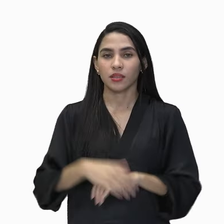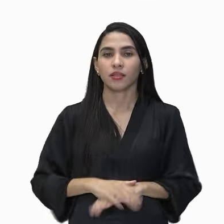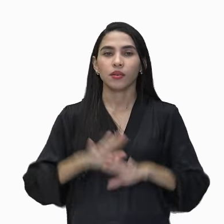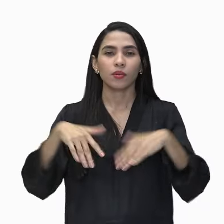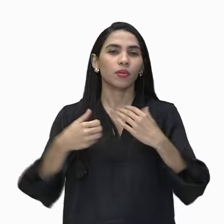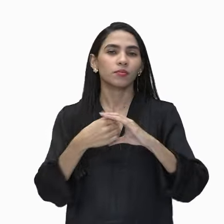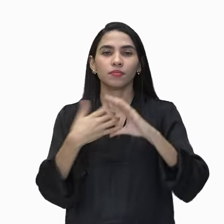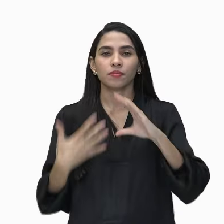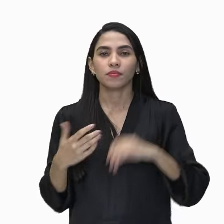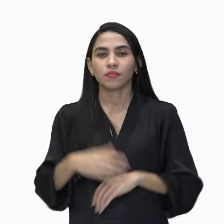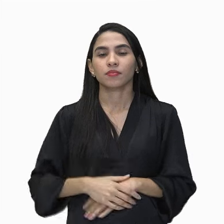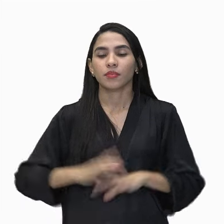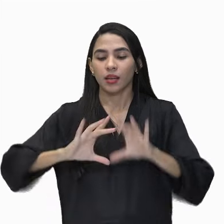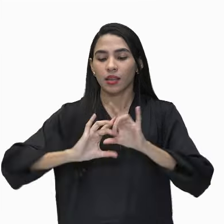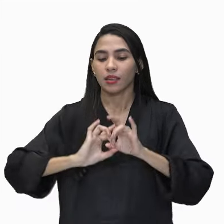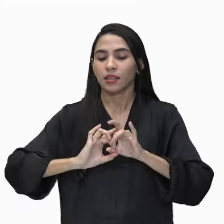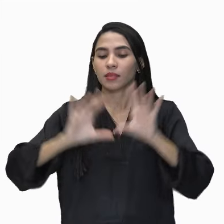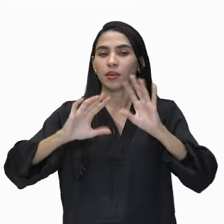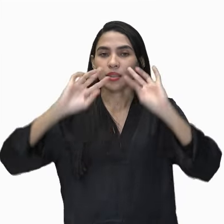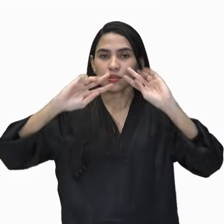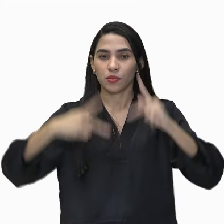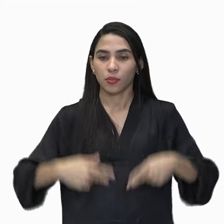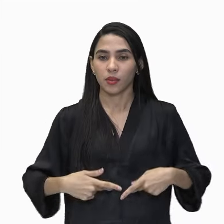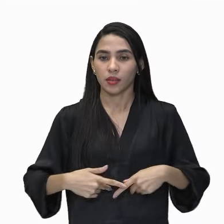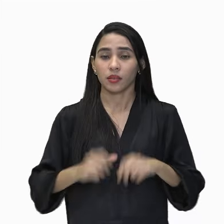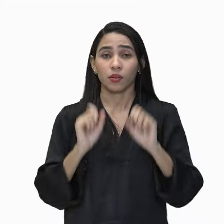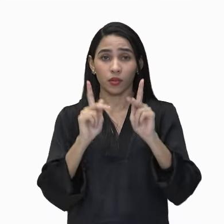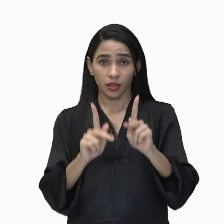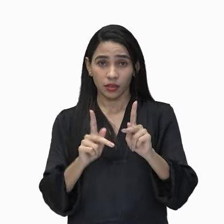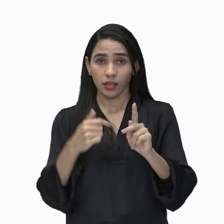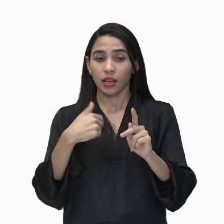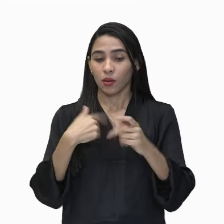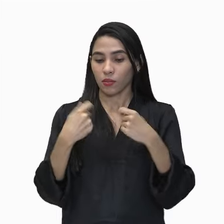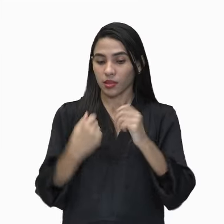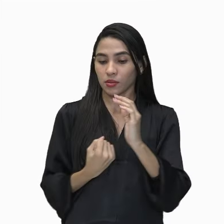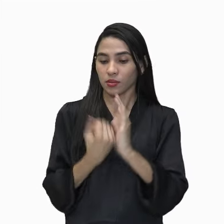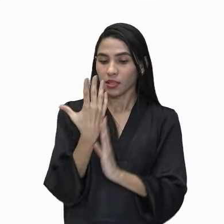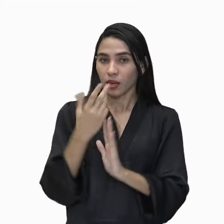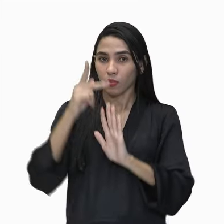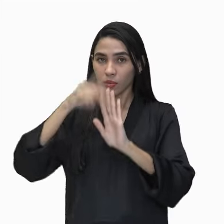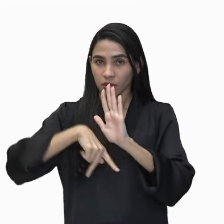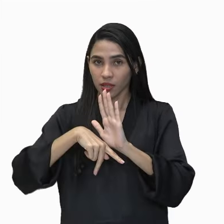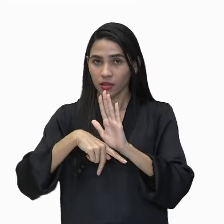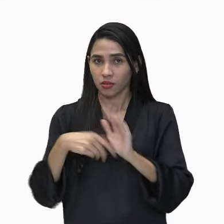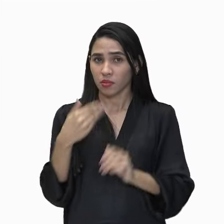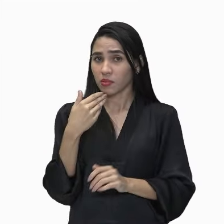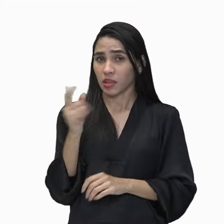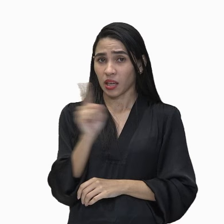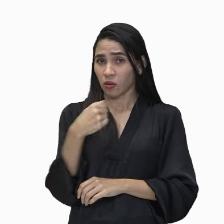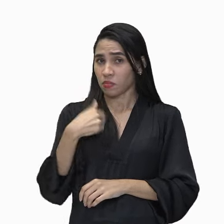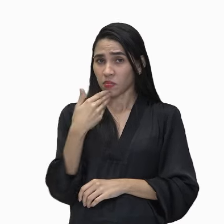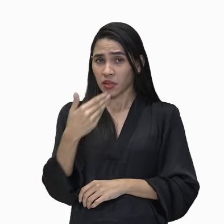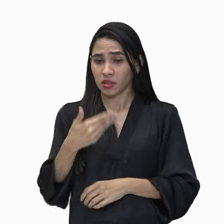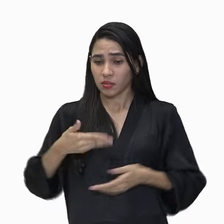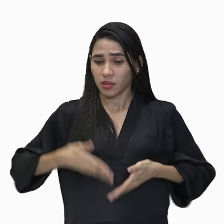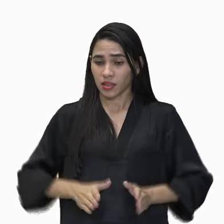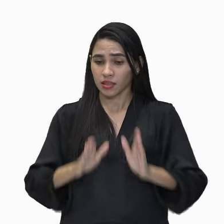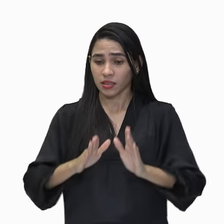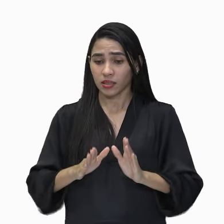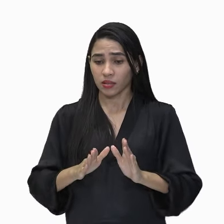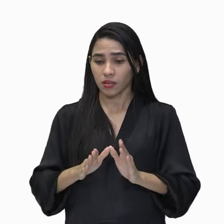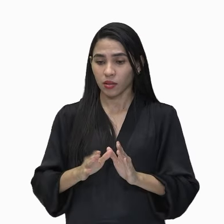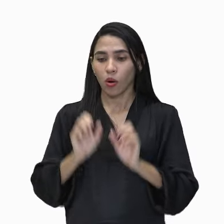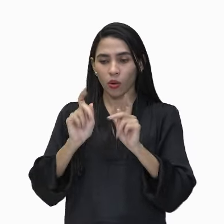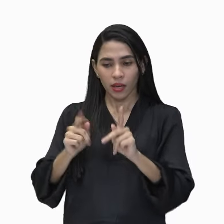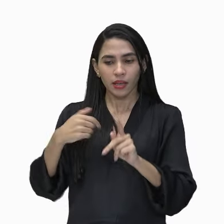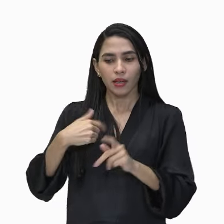característica? A liberdade humana. Tá, eu tenho que construir o meu projeto. Não pedi para nascer, tomei consciência dessa